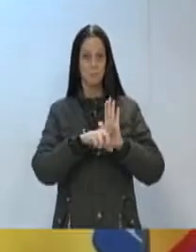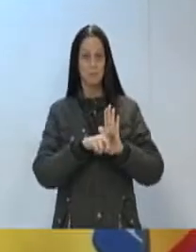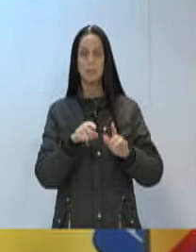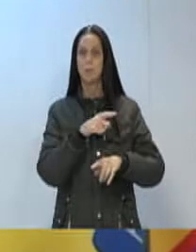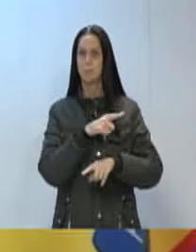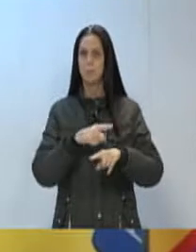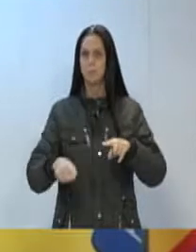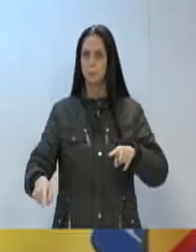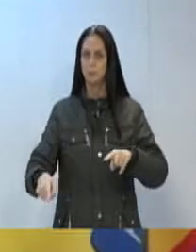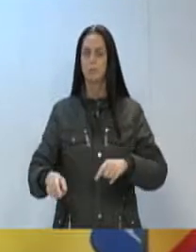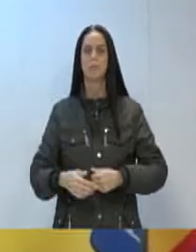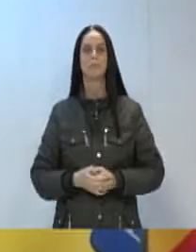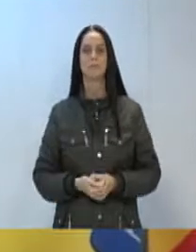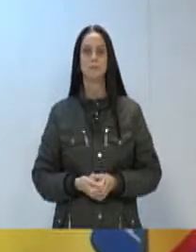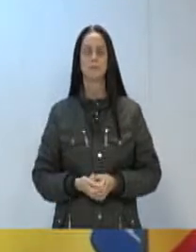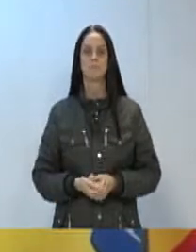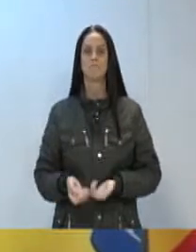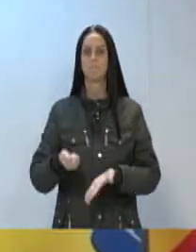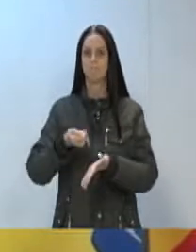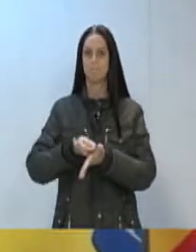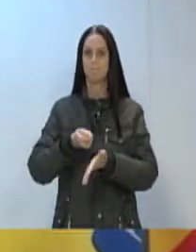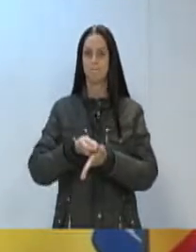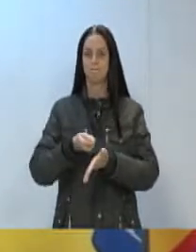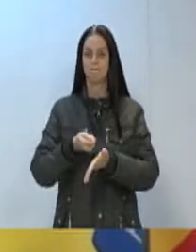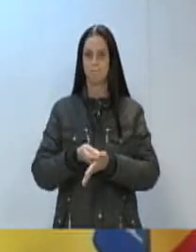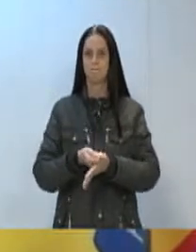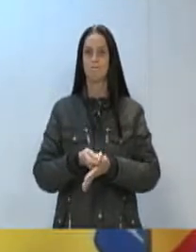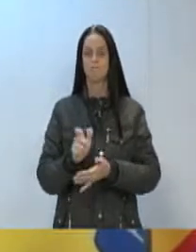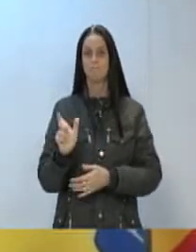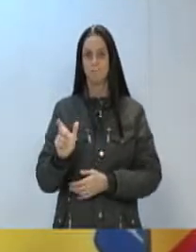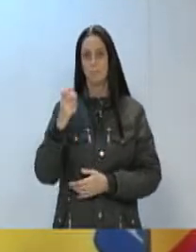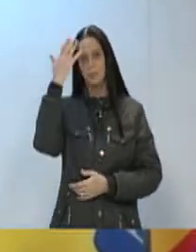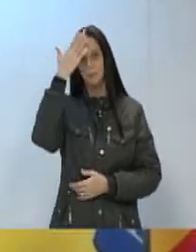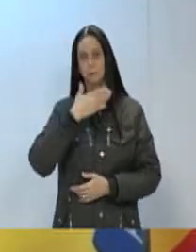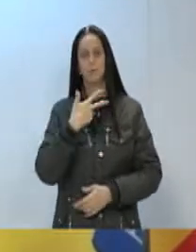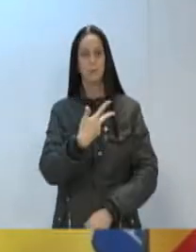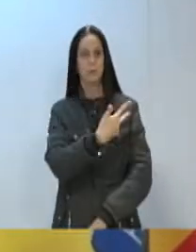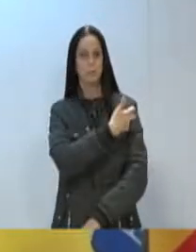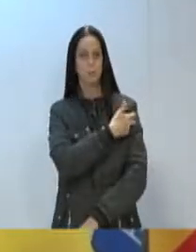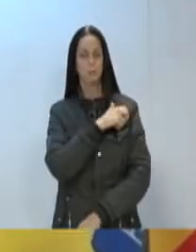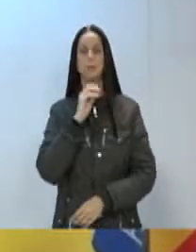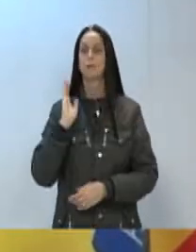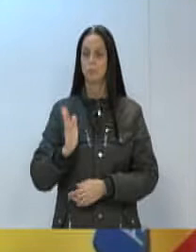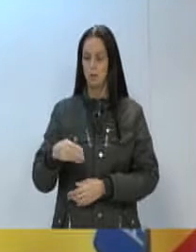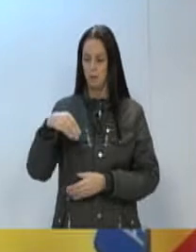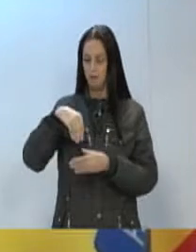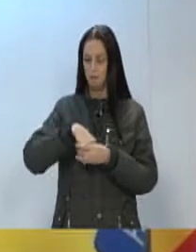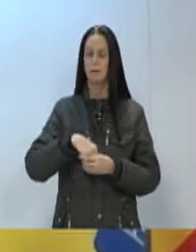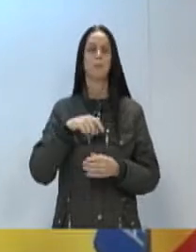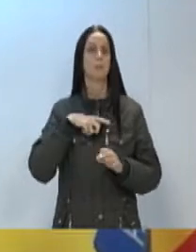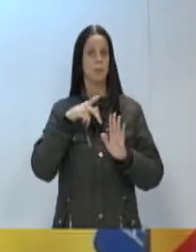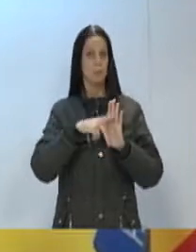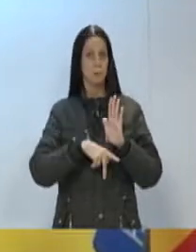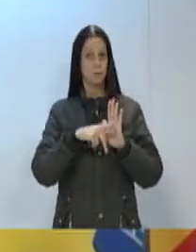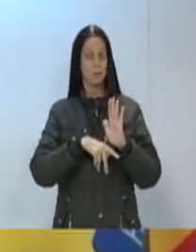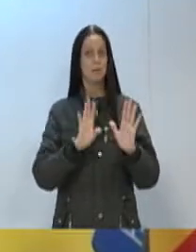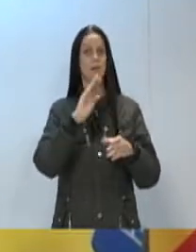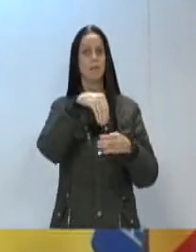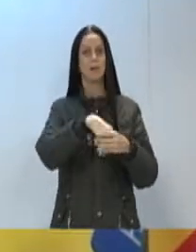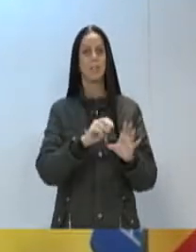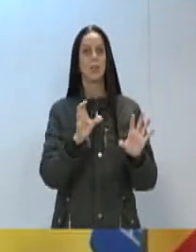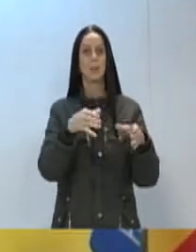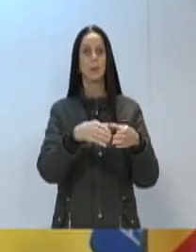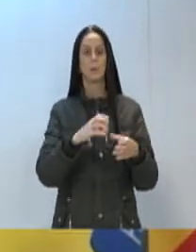que proíbe a exigência do passaporte vacinal está tramitando aqui nessa casa inclusive estar na ccj